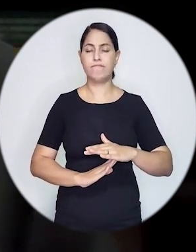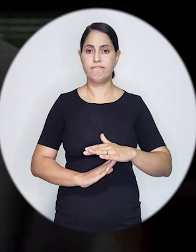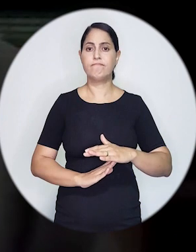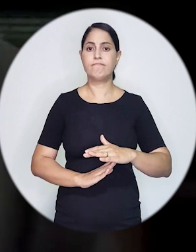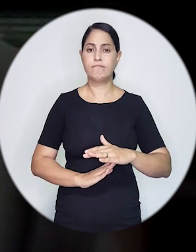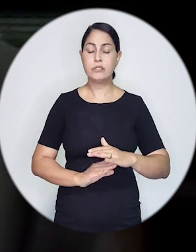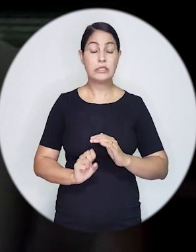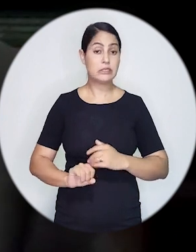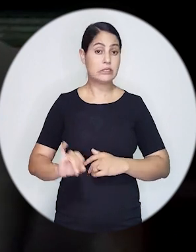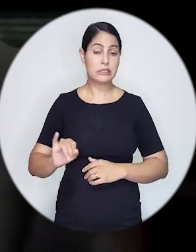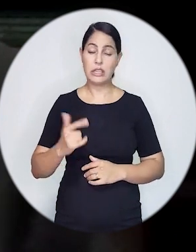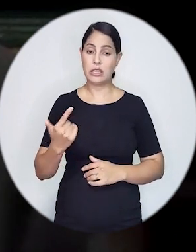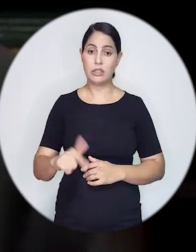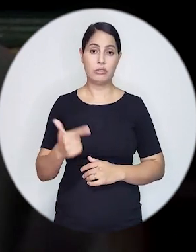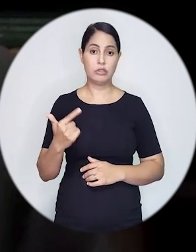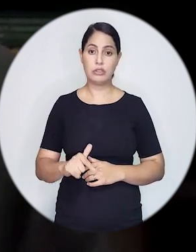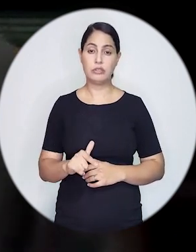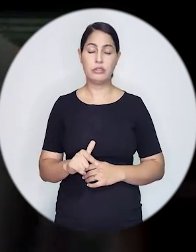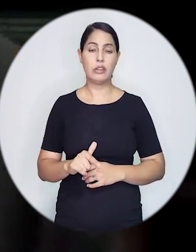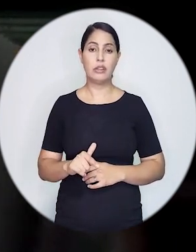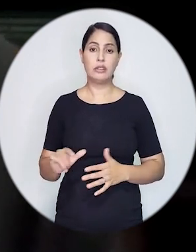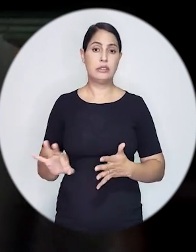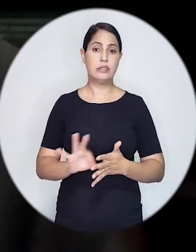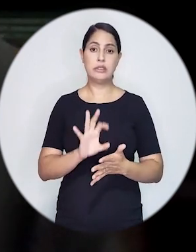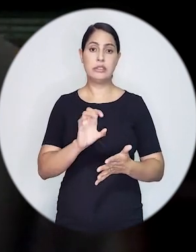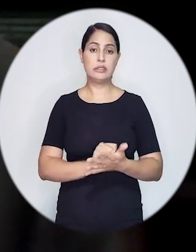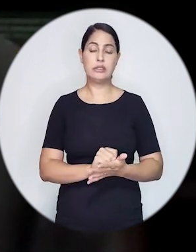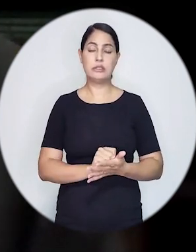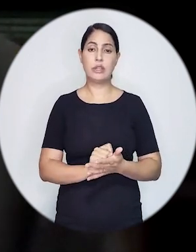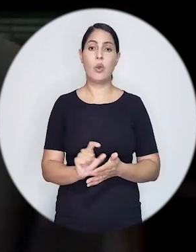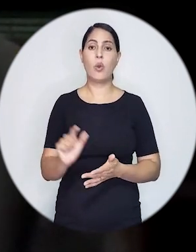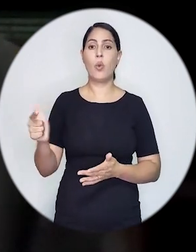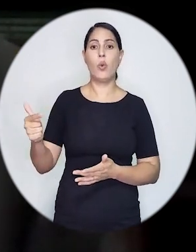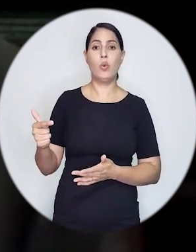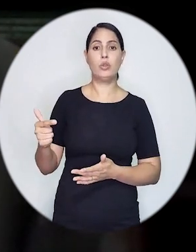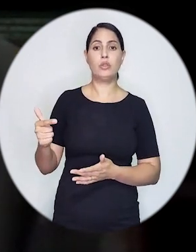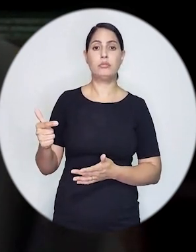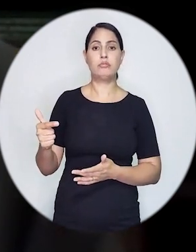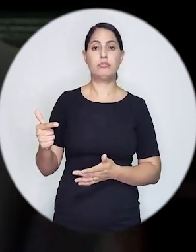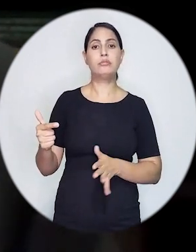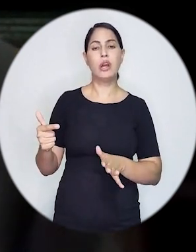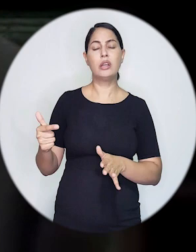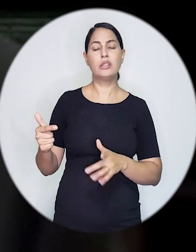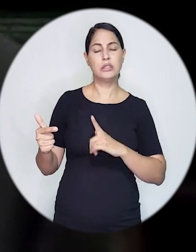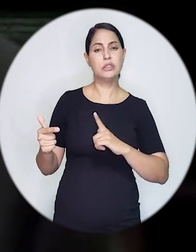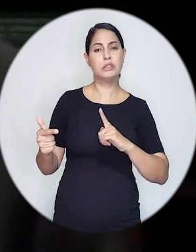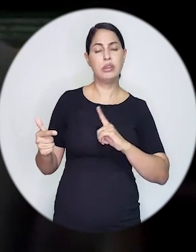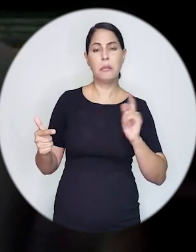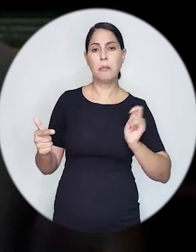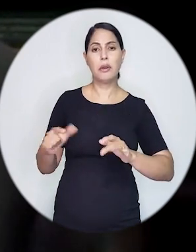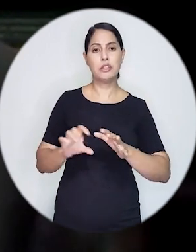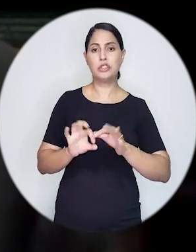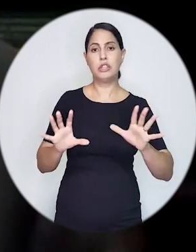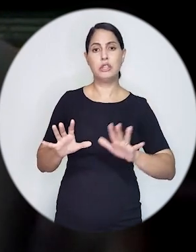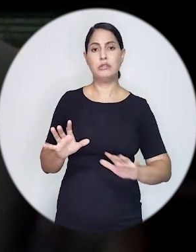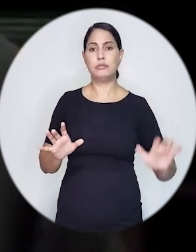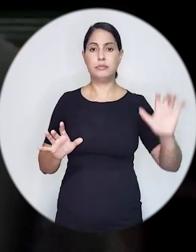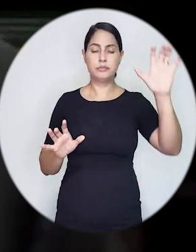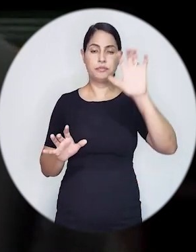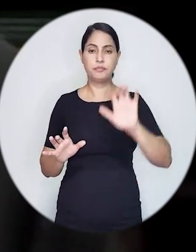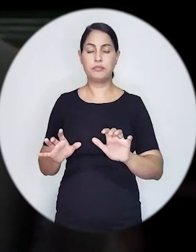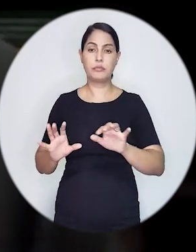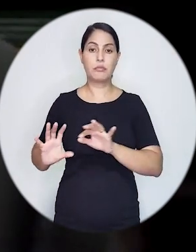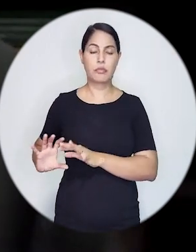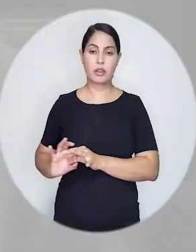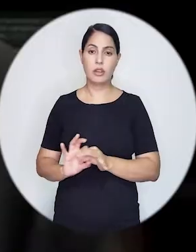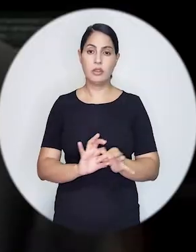inscrição. Limitados a 5, se não houver uma inscrição suplementar, os colegas podem atuar em todo o território nacional.